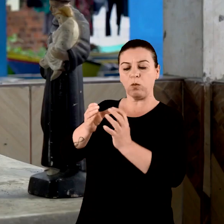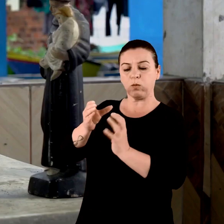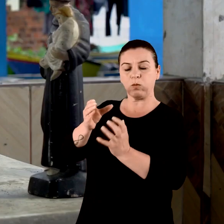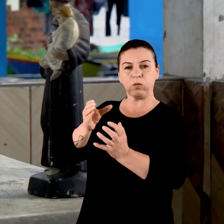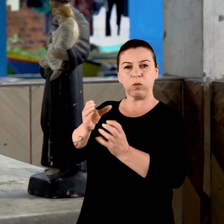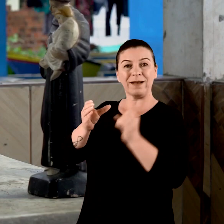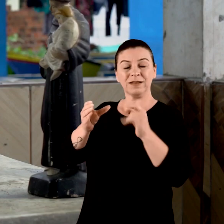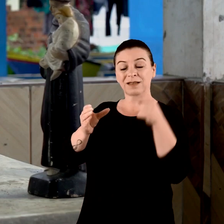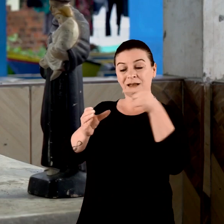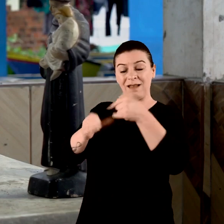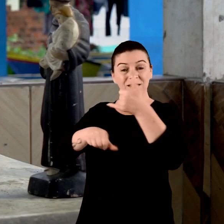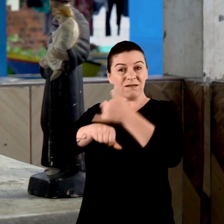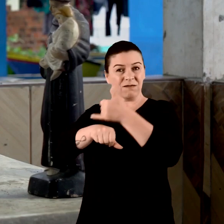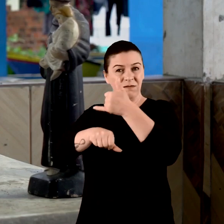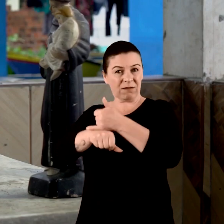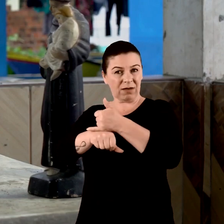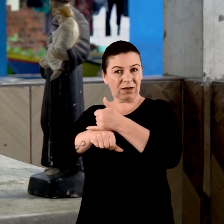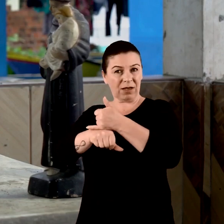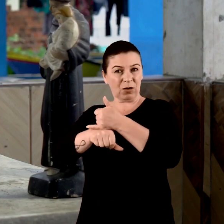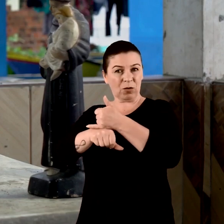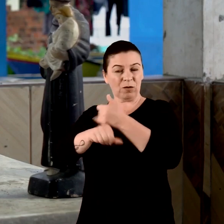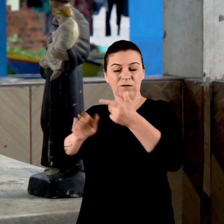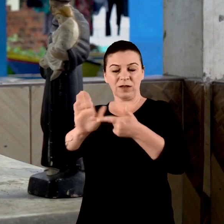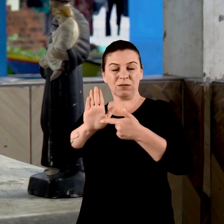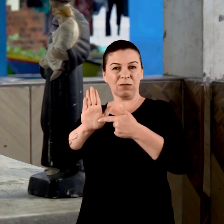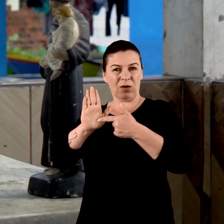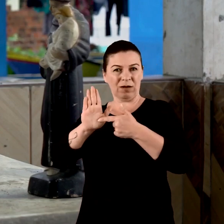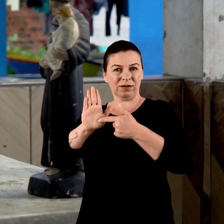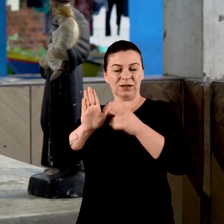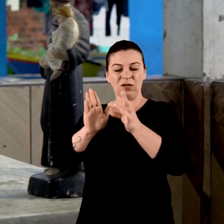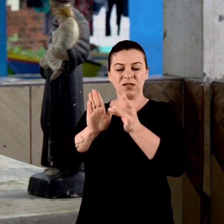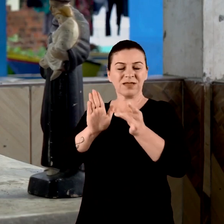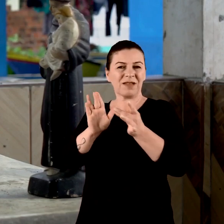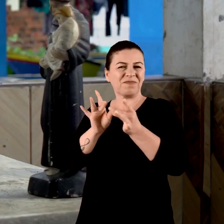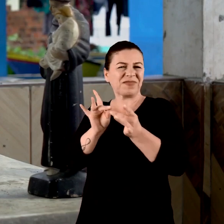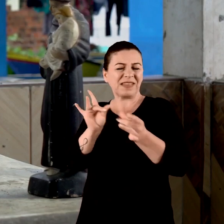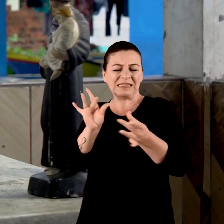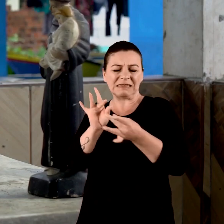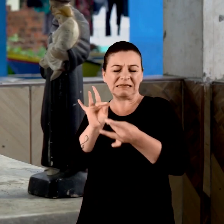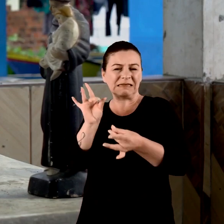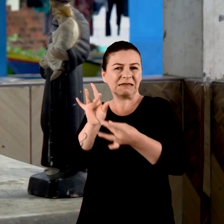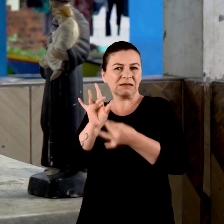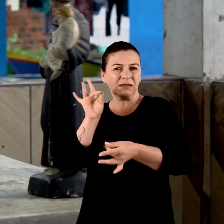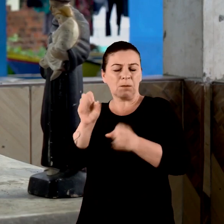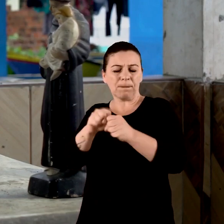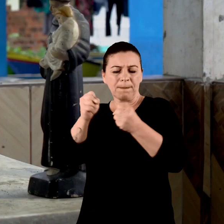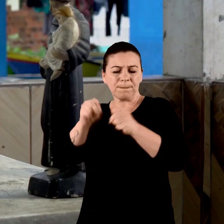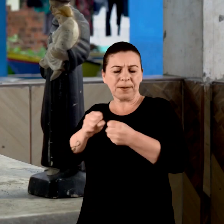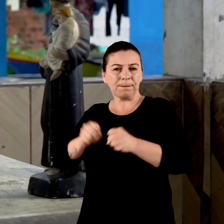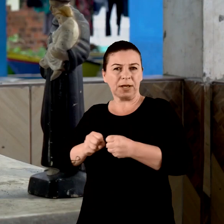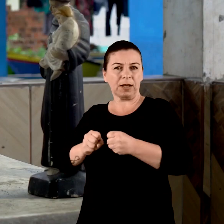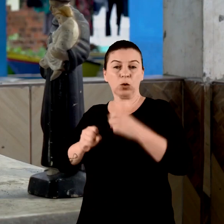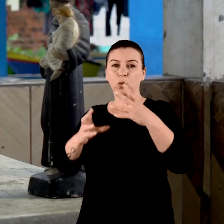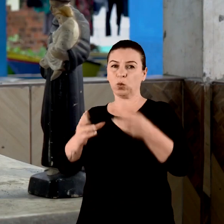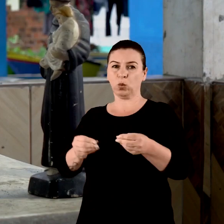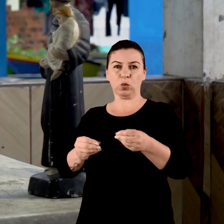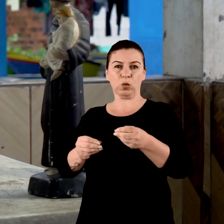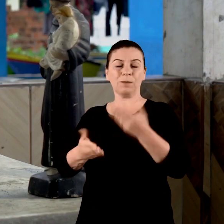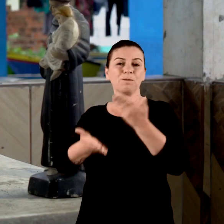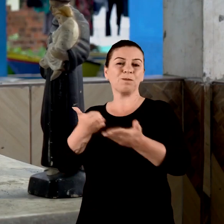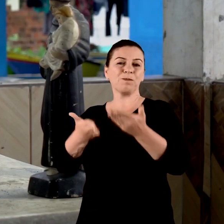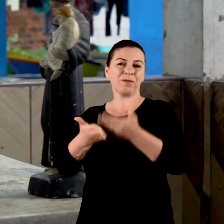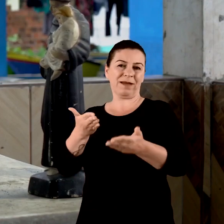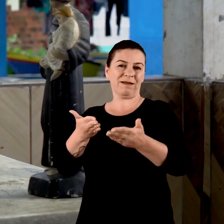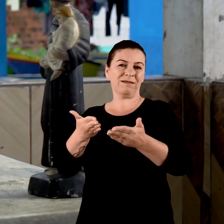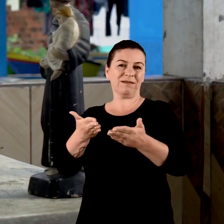mármore. E quando essa estrutura de ferro fica exposta, essa oxidação estoura a peça inteira.